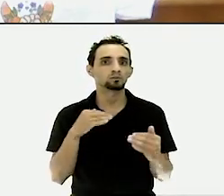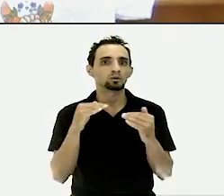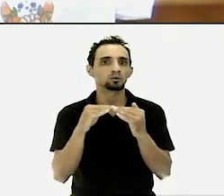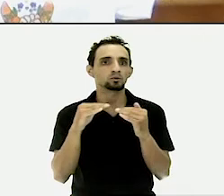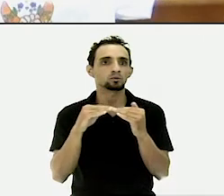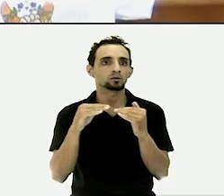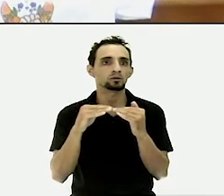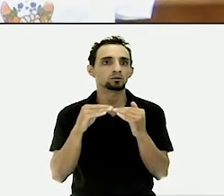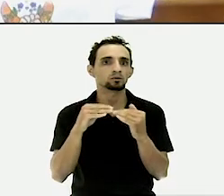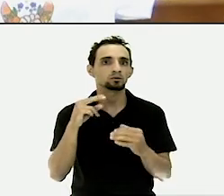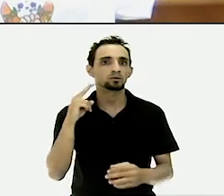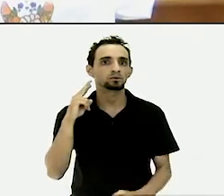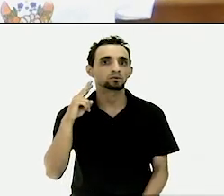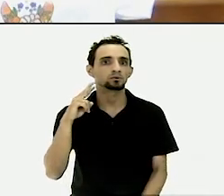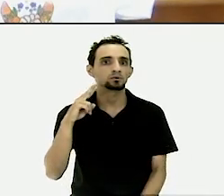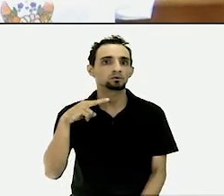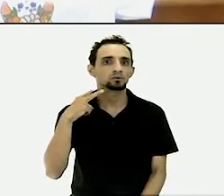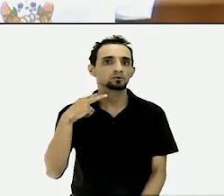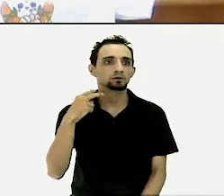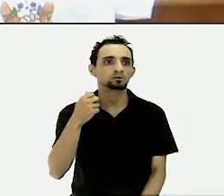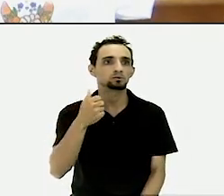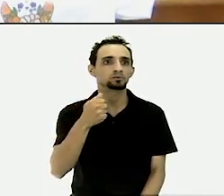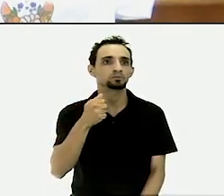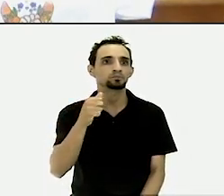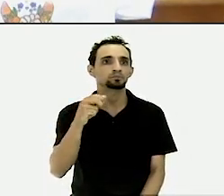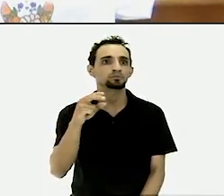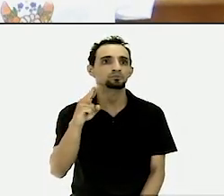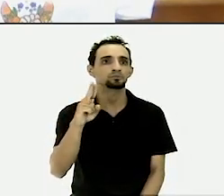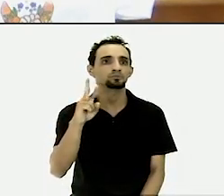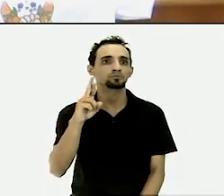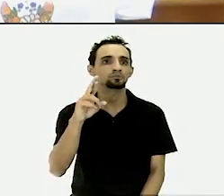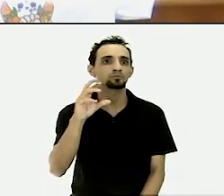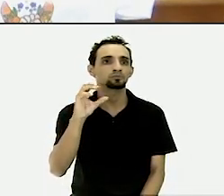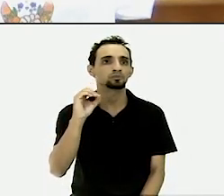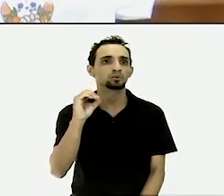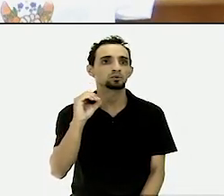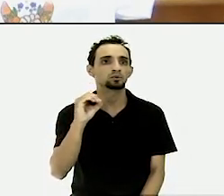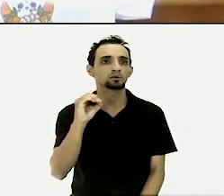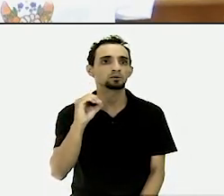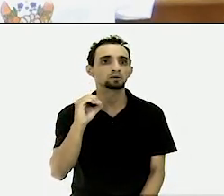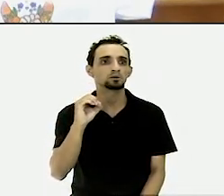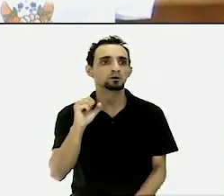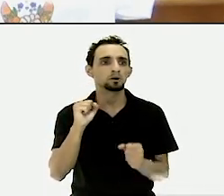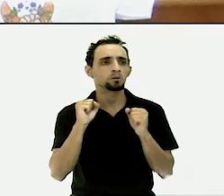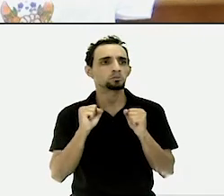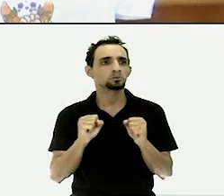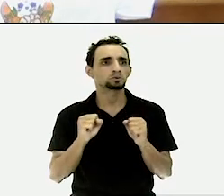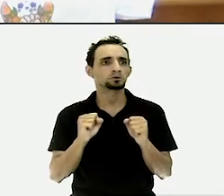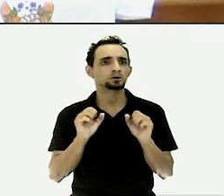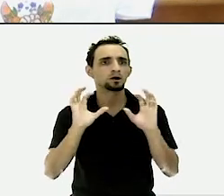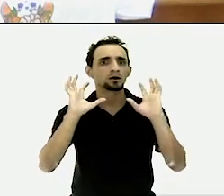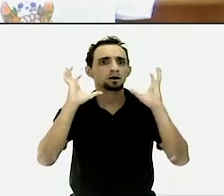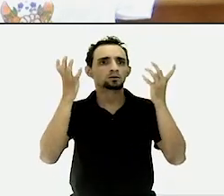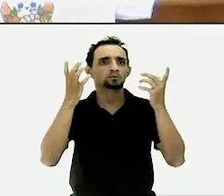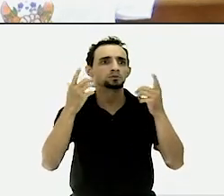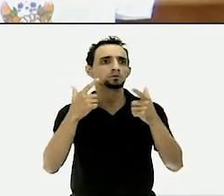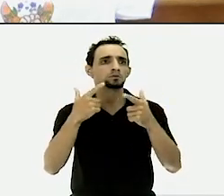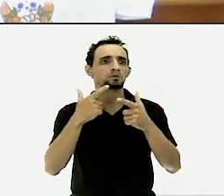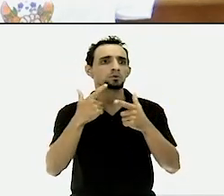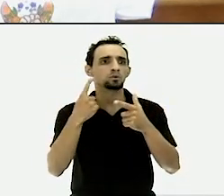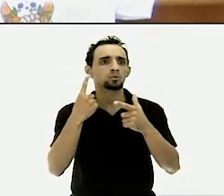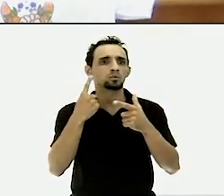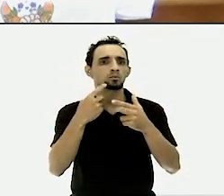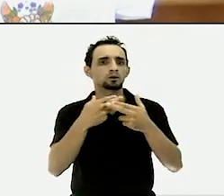foi deputado por vários mandatos, e ele disse para mim que ele foi atender uma pessoa no Afeganistão uma vez, e